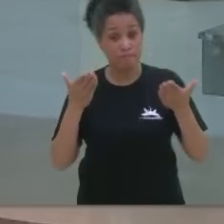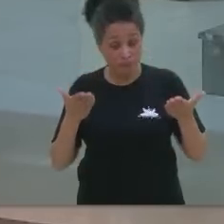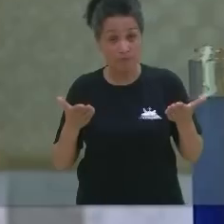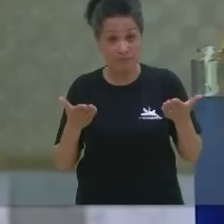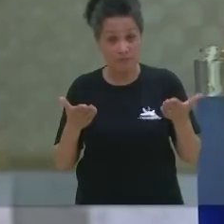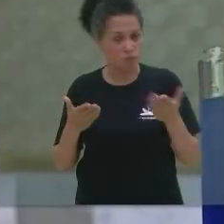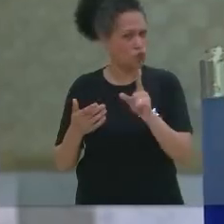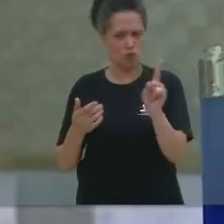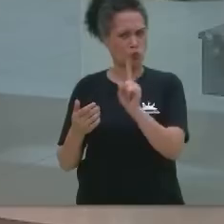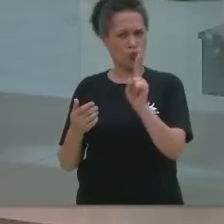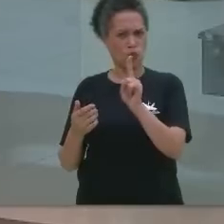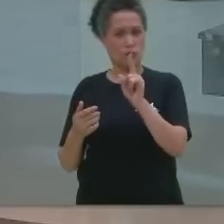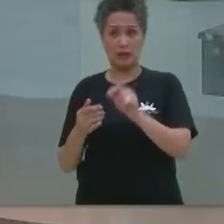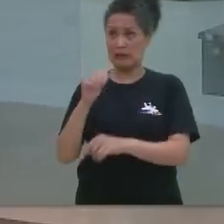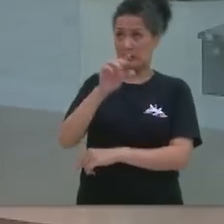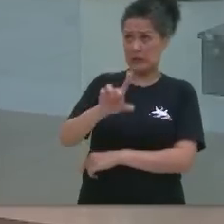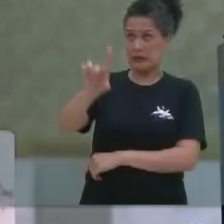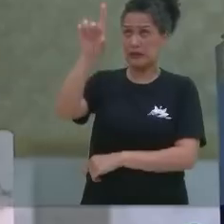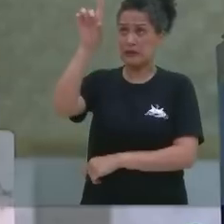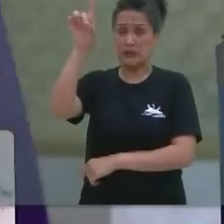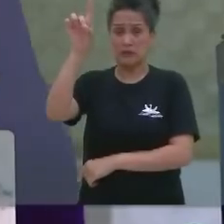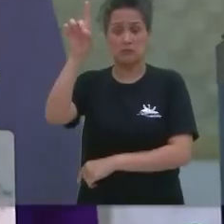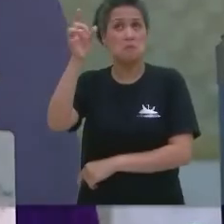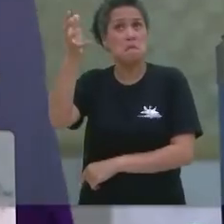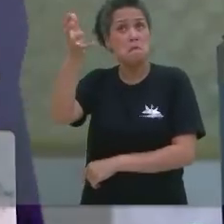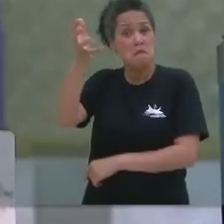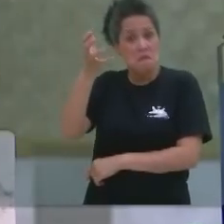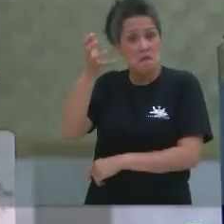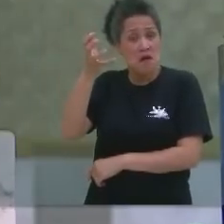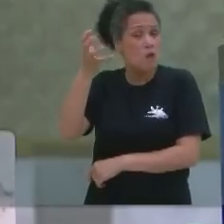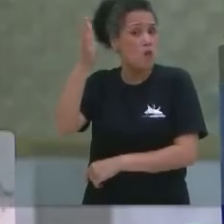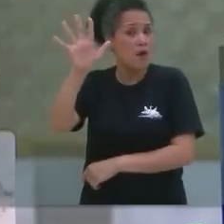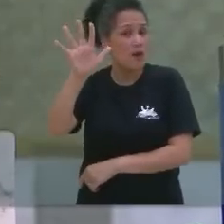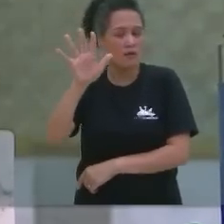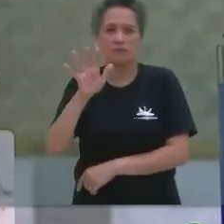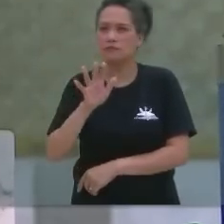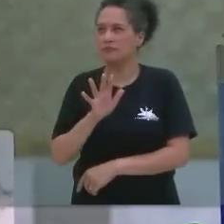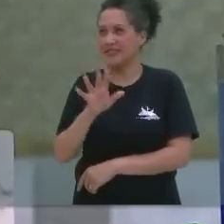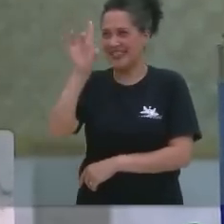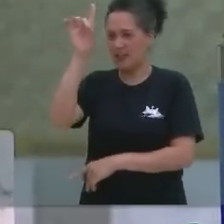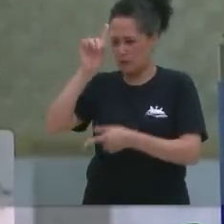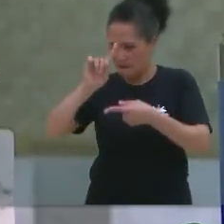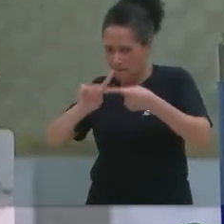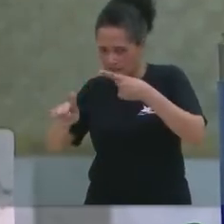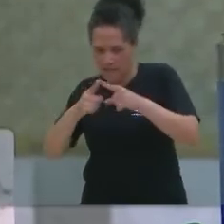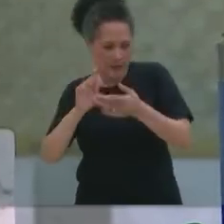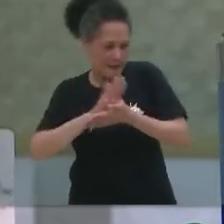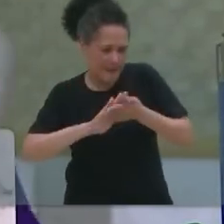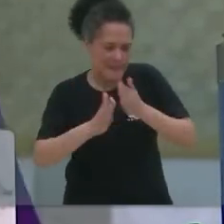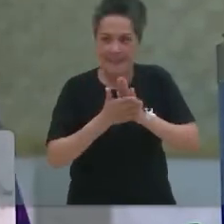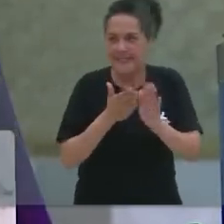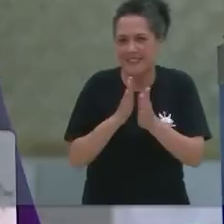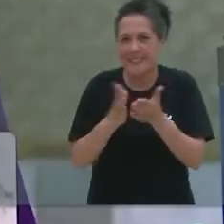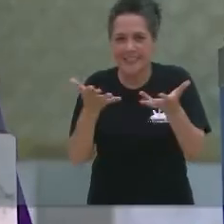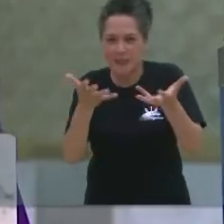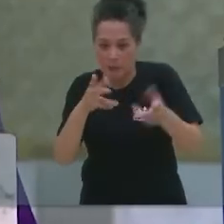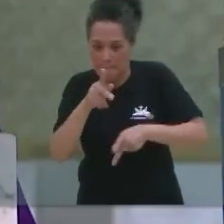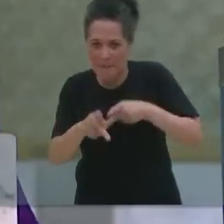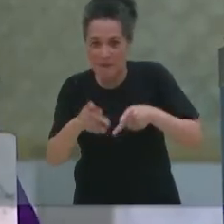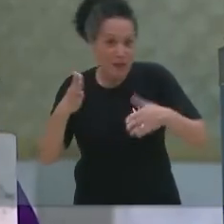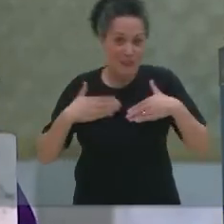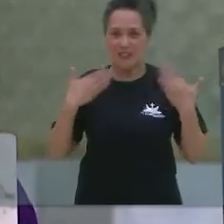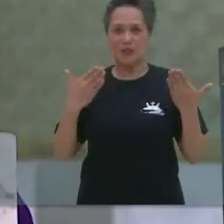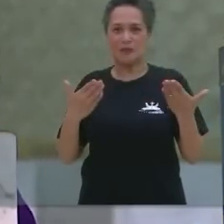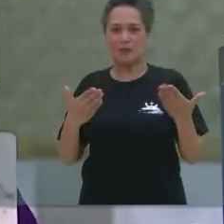Entendeu que não é Deus querendo, não, eu quero que o meu povo, eu quero pegá-los de surpresa. Deus não é assim, Deus é Pai.